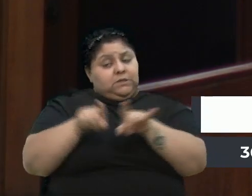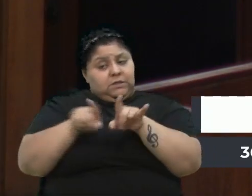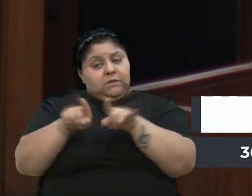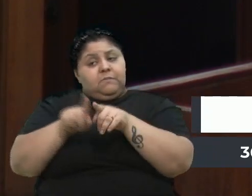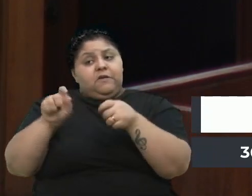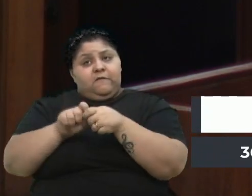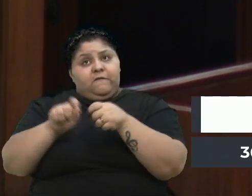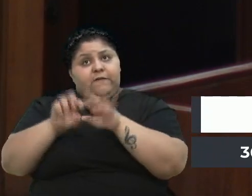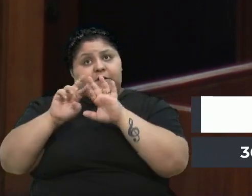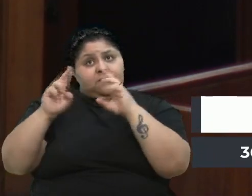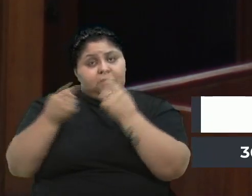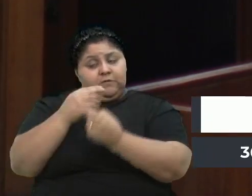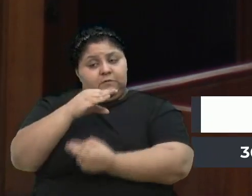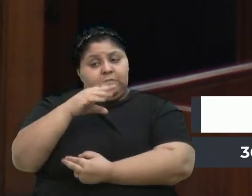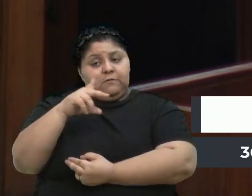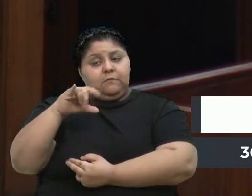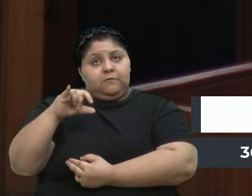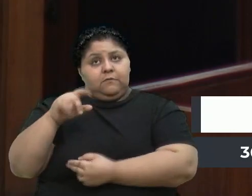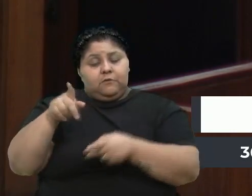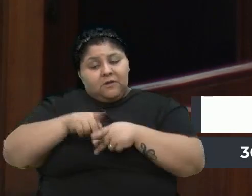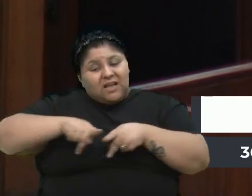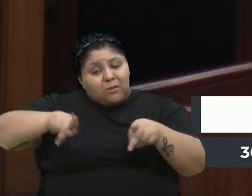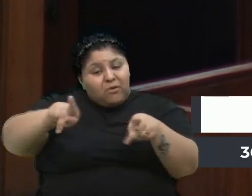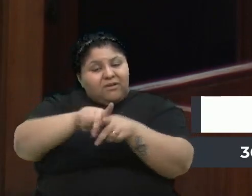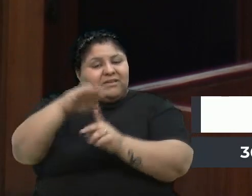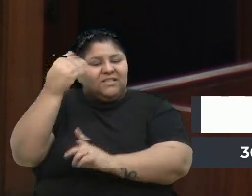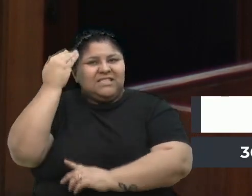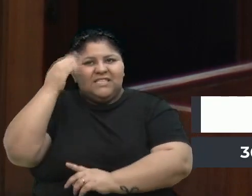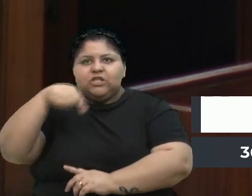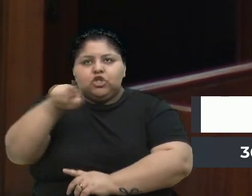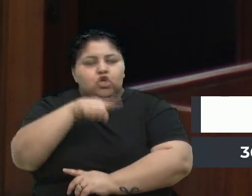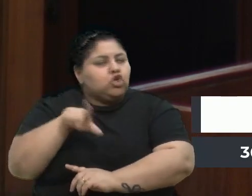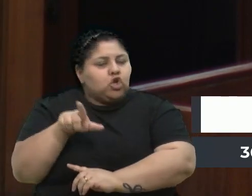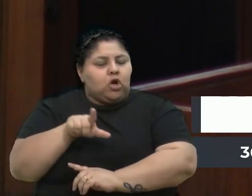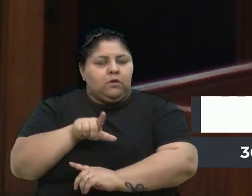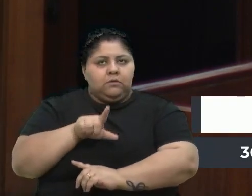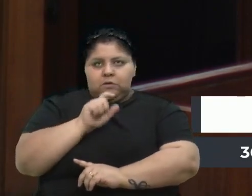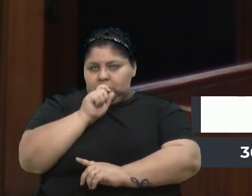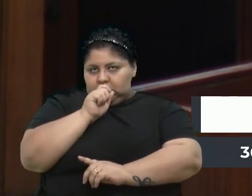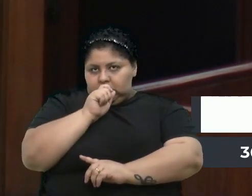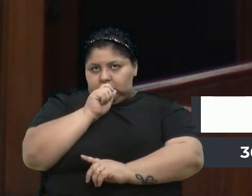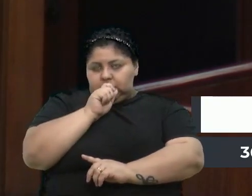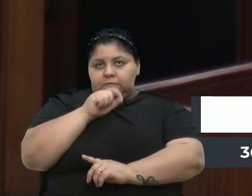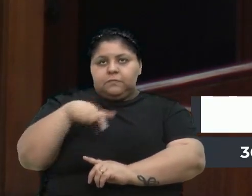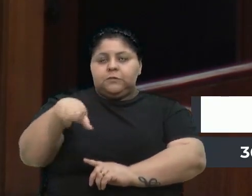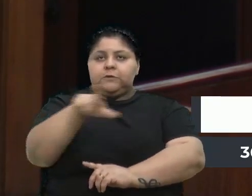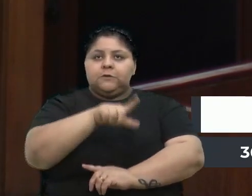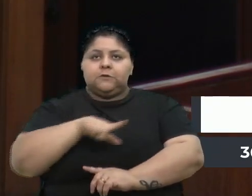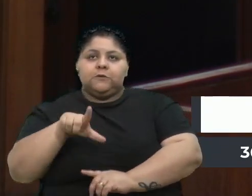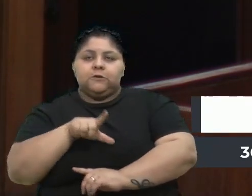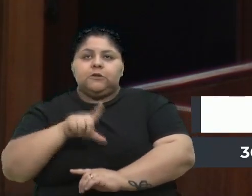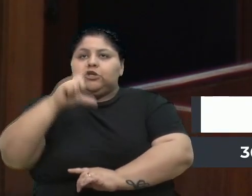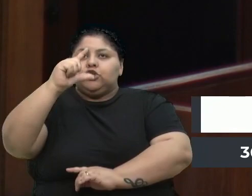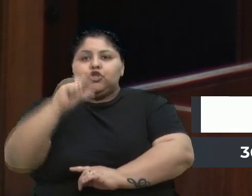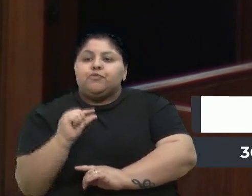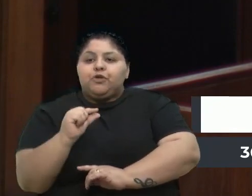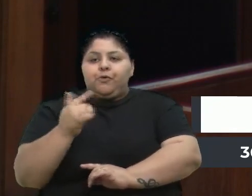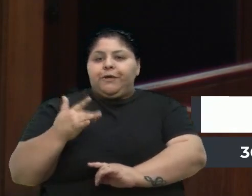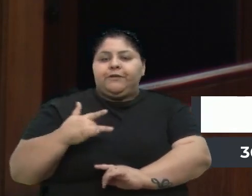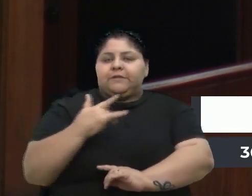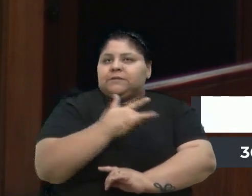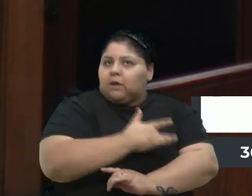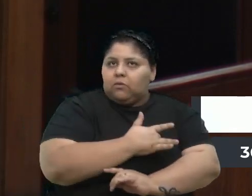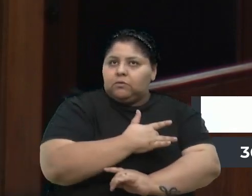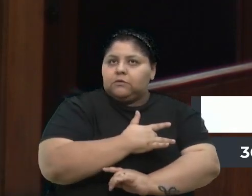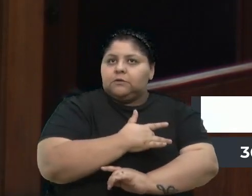CPI, para que a população entenda que nós não estamos demonizando a saúde.